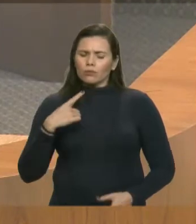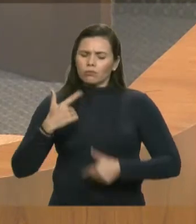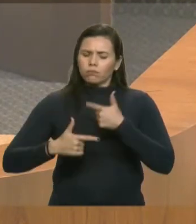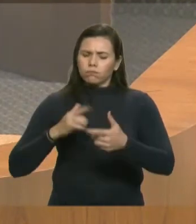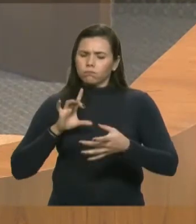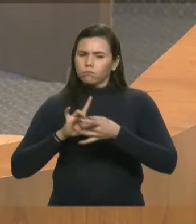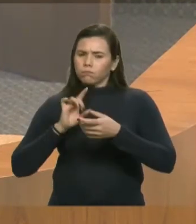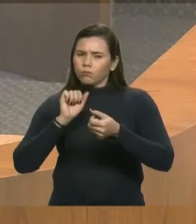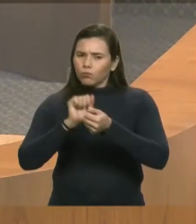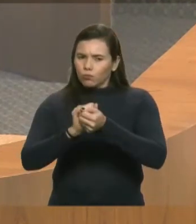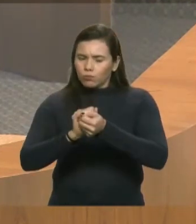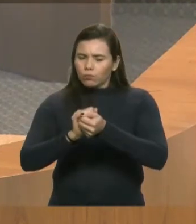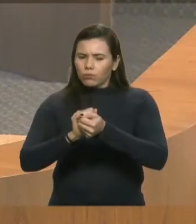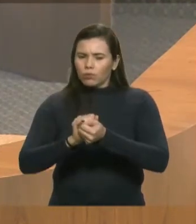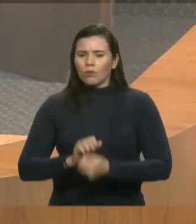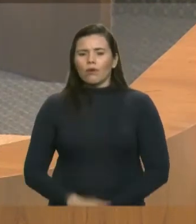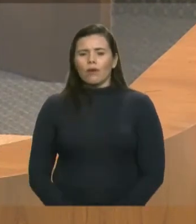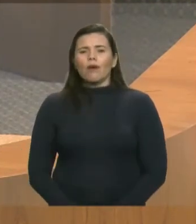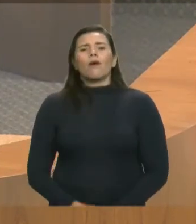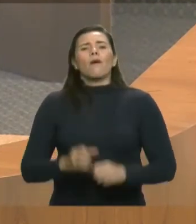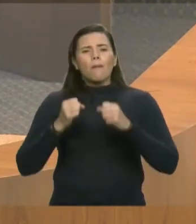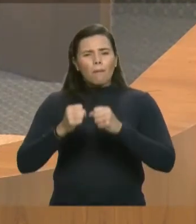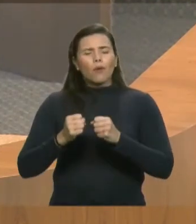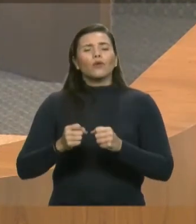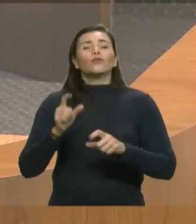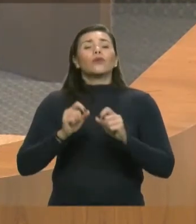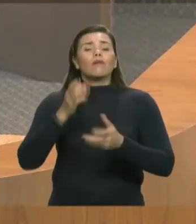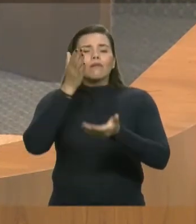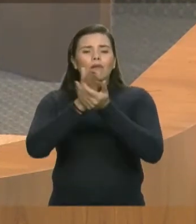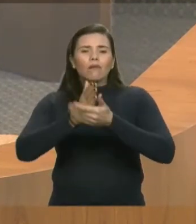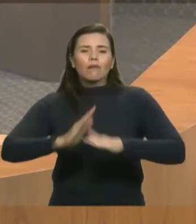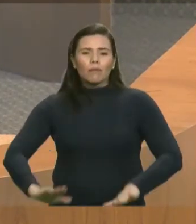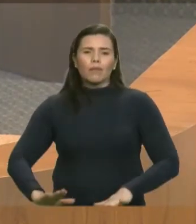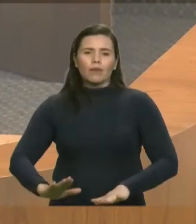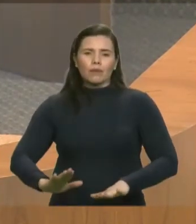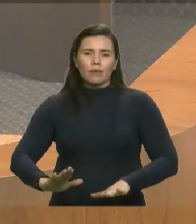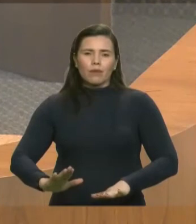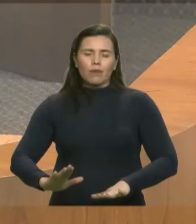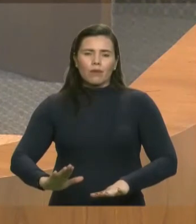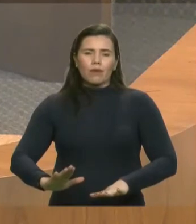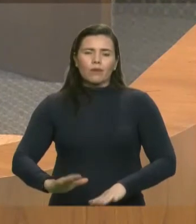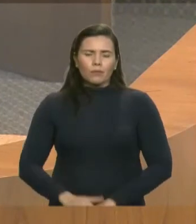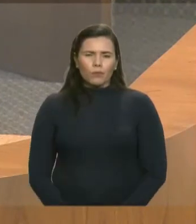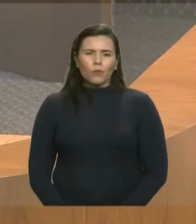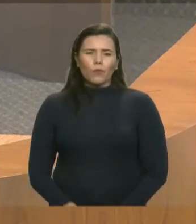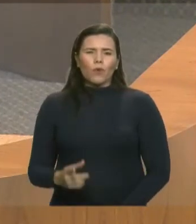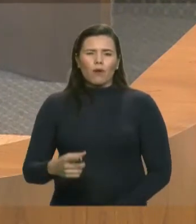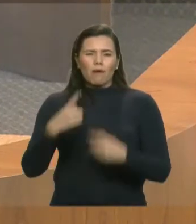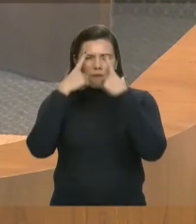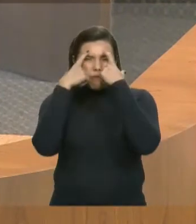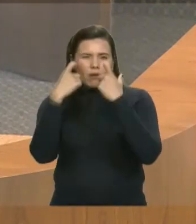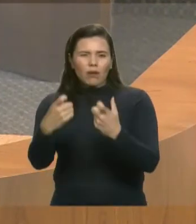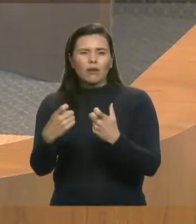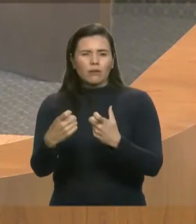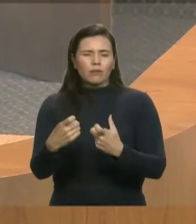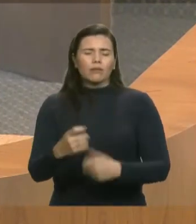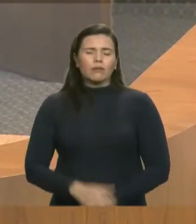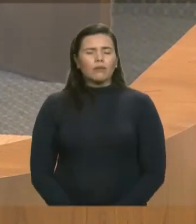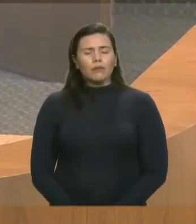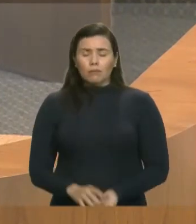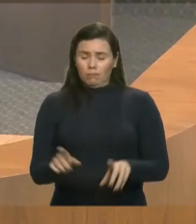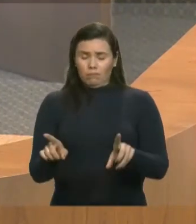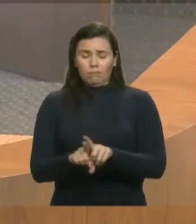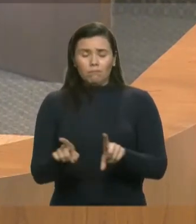na destruição da nossa floresta e preservar vidas de homens e